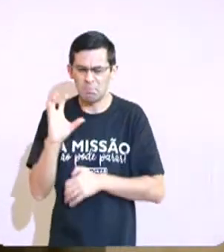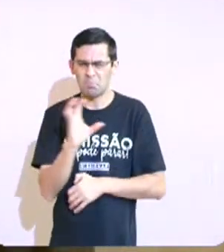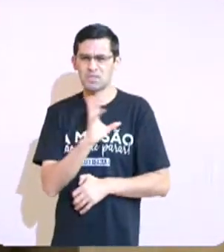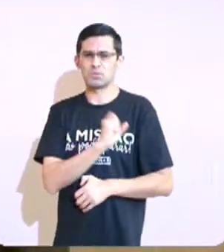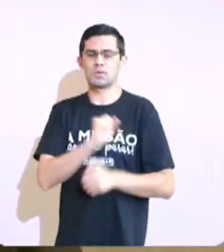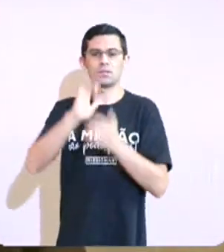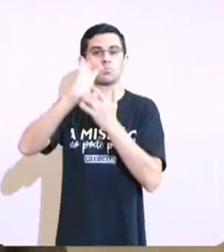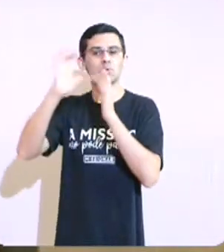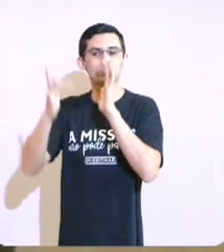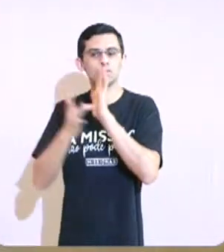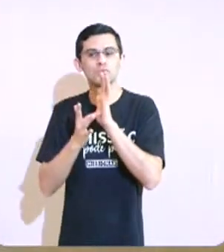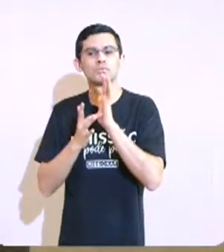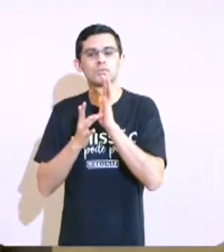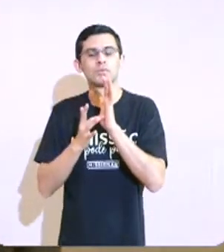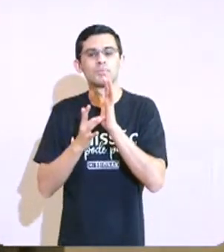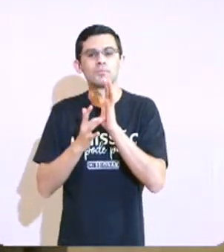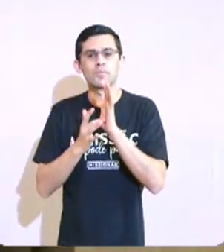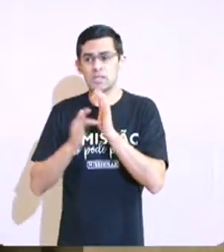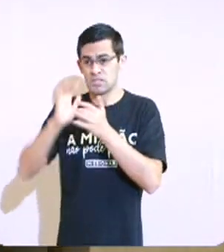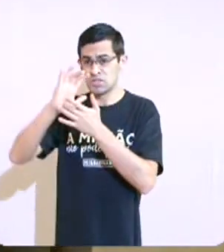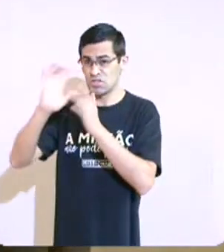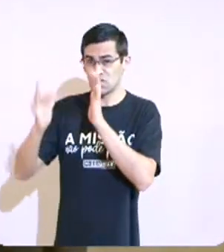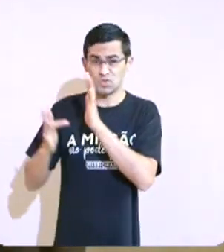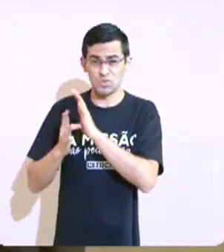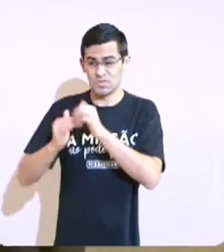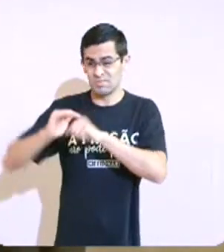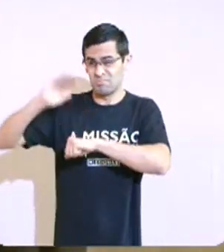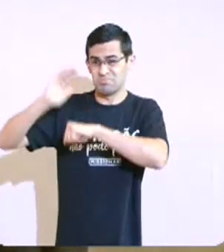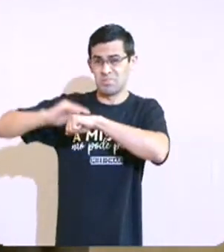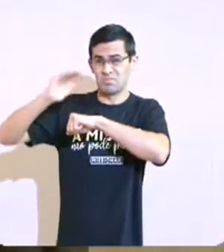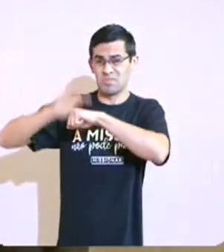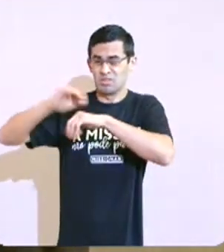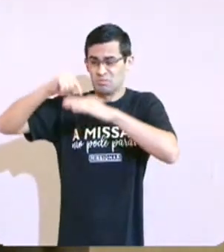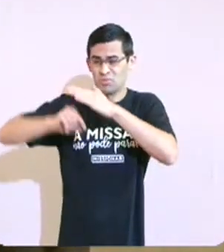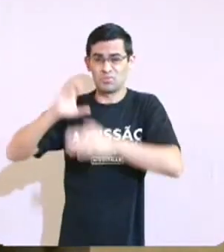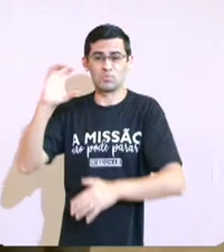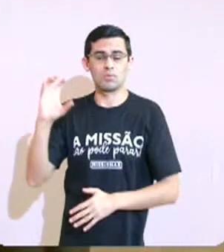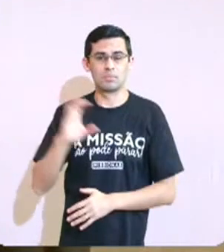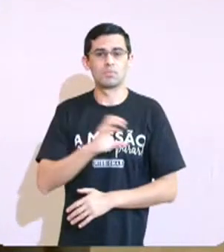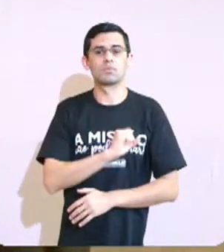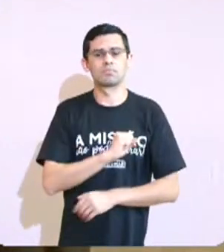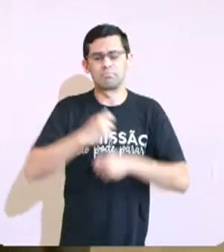por Jesus? É Jesus a sua maior paixão?